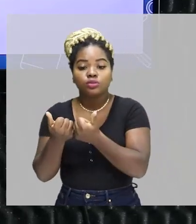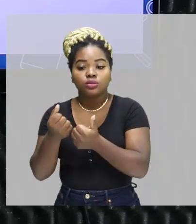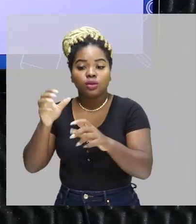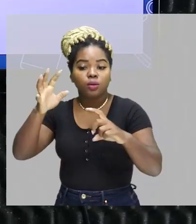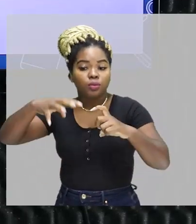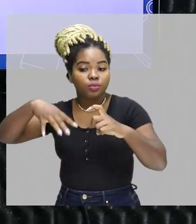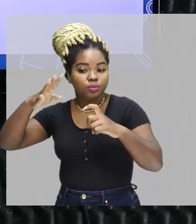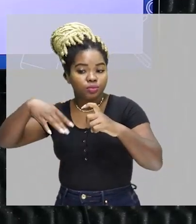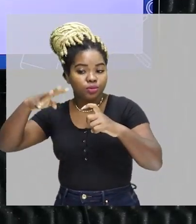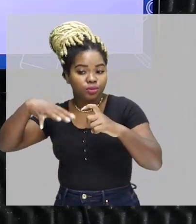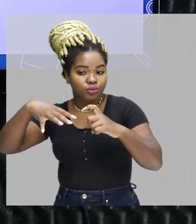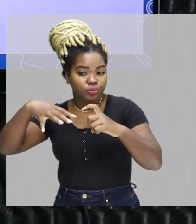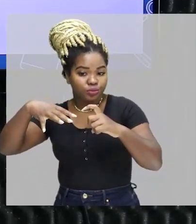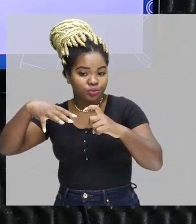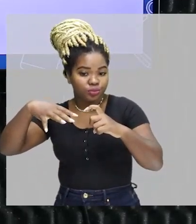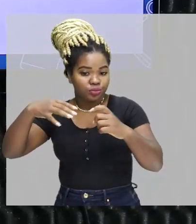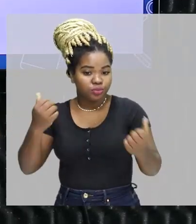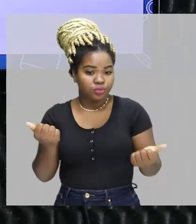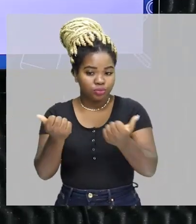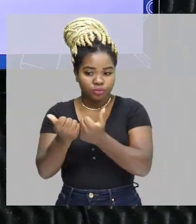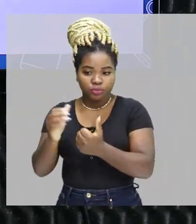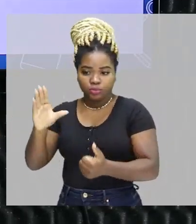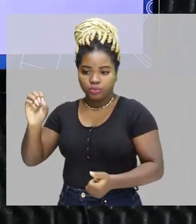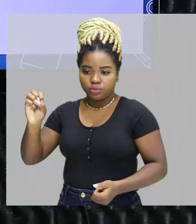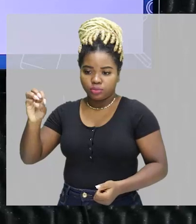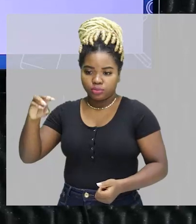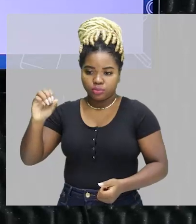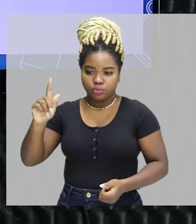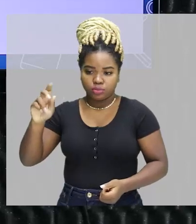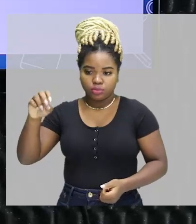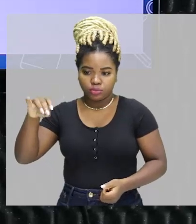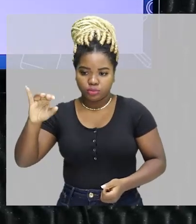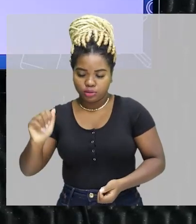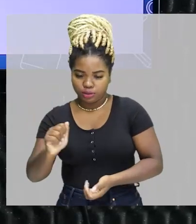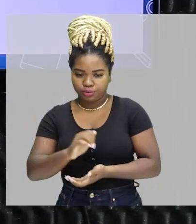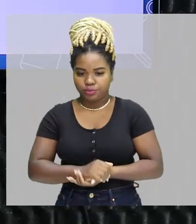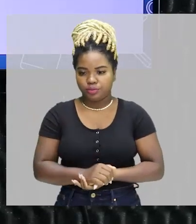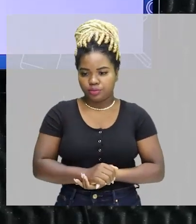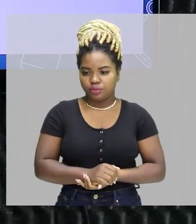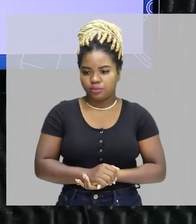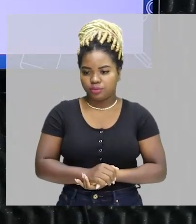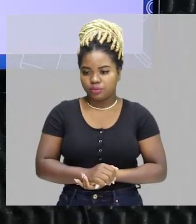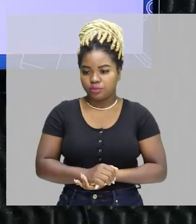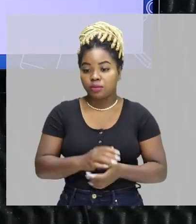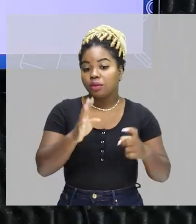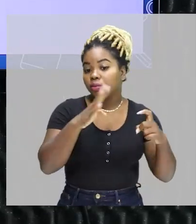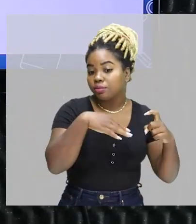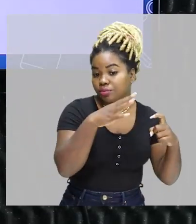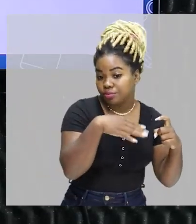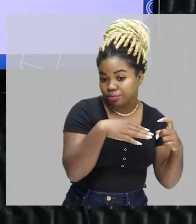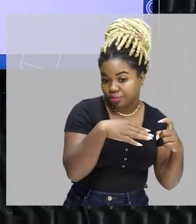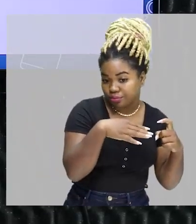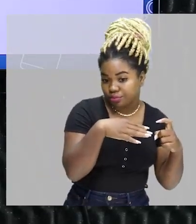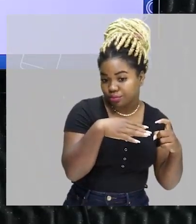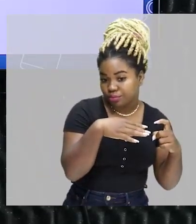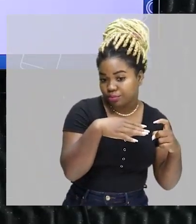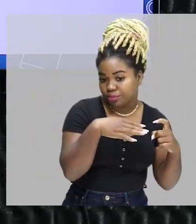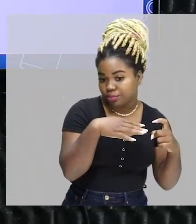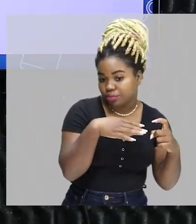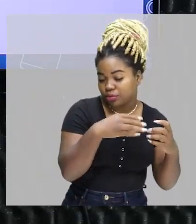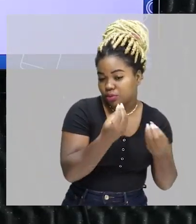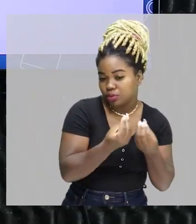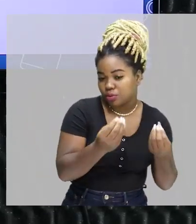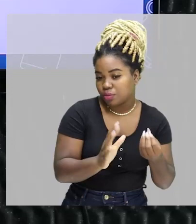mito. Substituição à cosmogonia, por exemplo, ok? A mitologia. Então, como é que nós vamos fazer? Nós